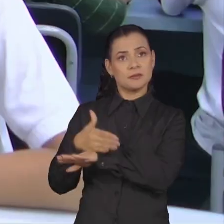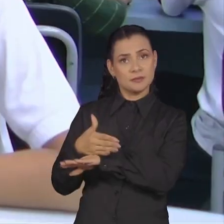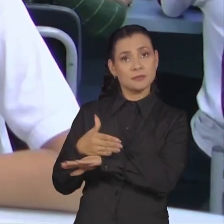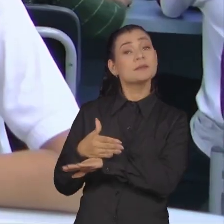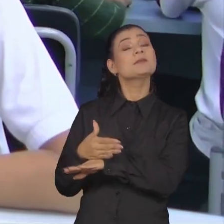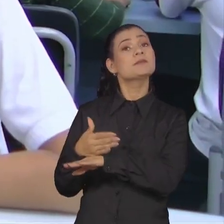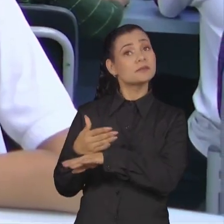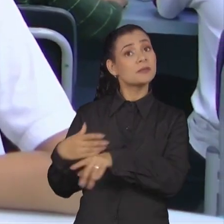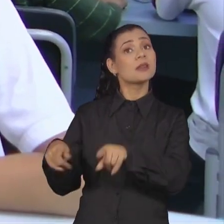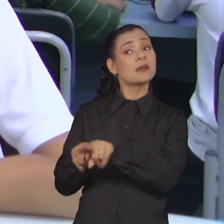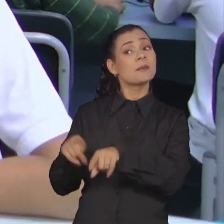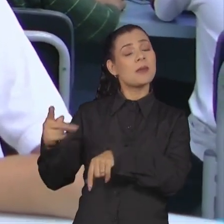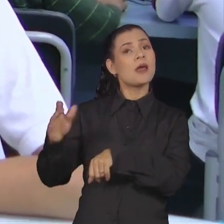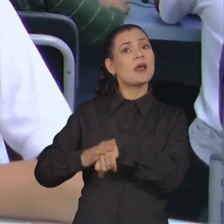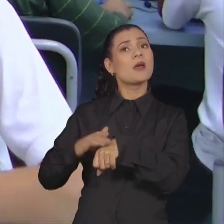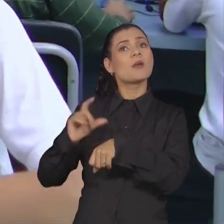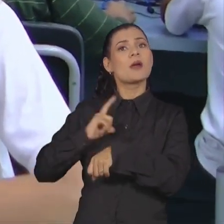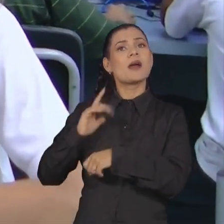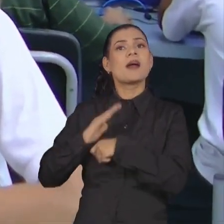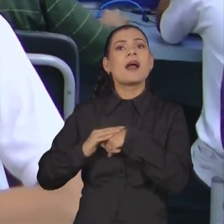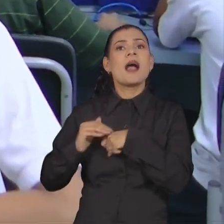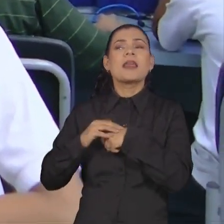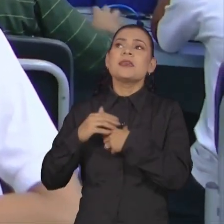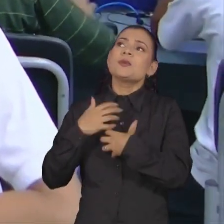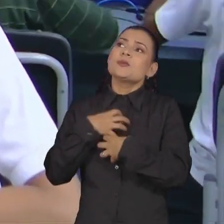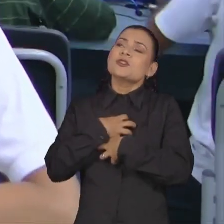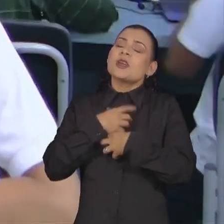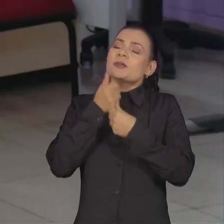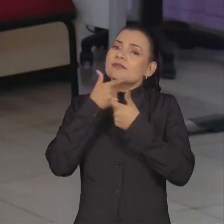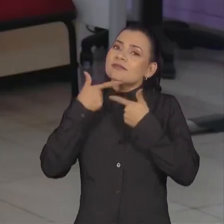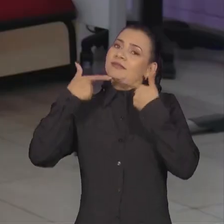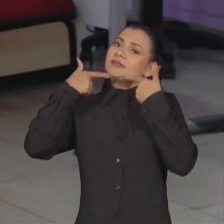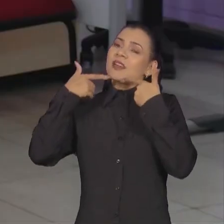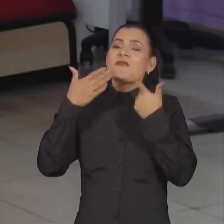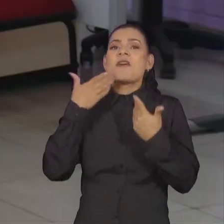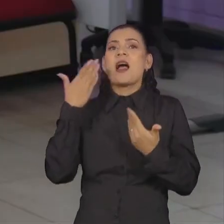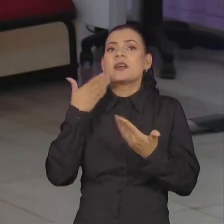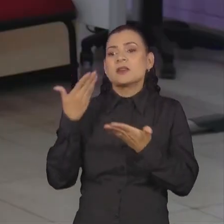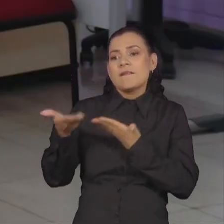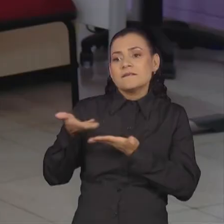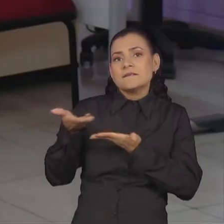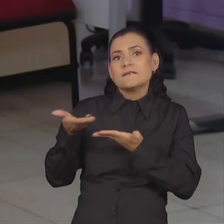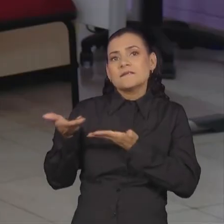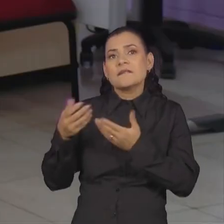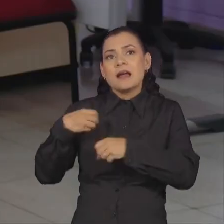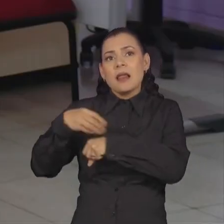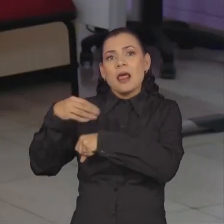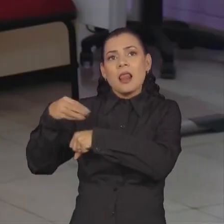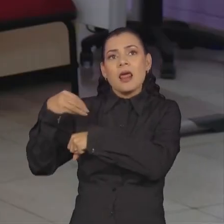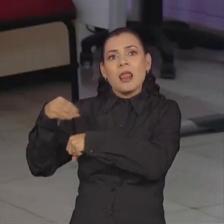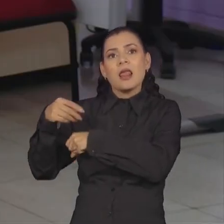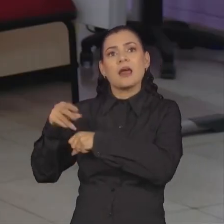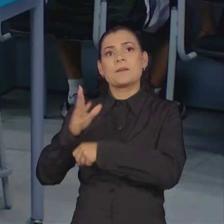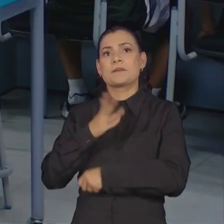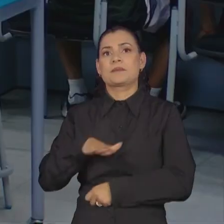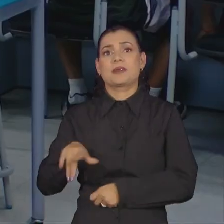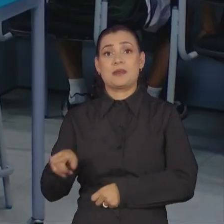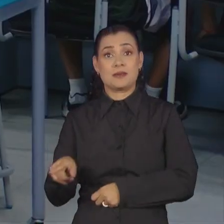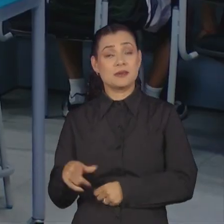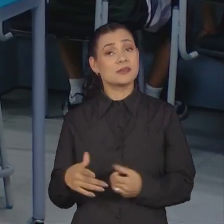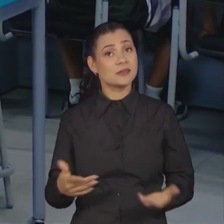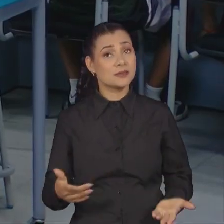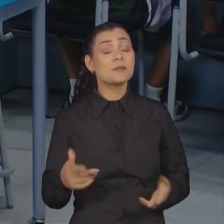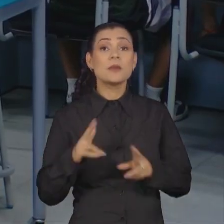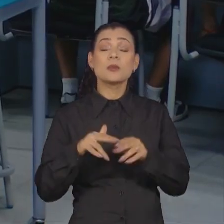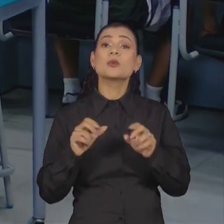ela tem assim um carisma, uma facilidade maior para lidar com os menores. No final